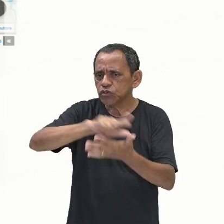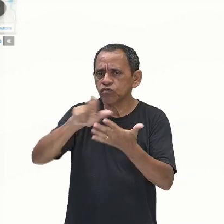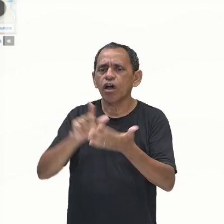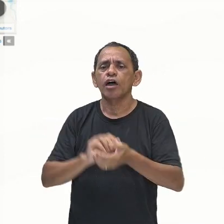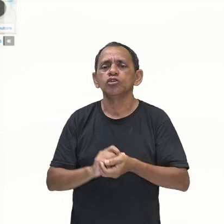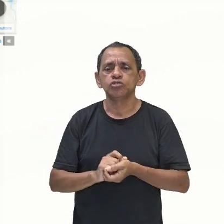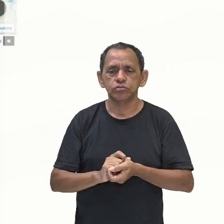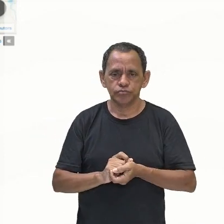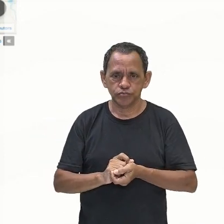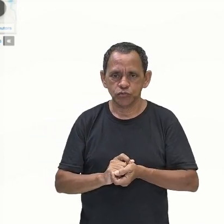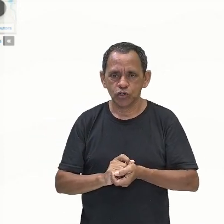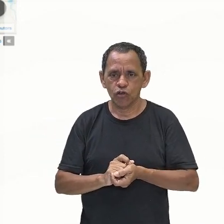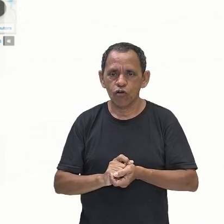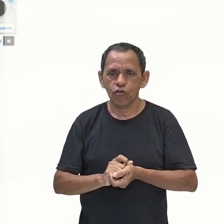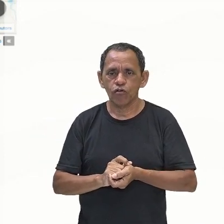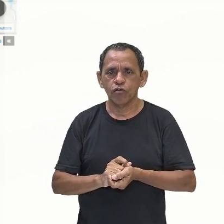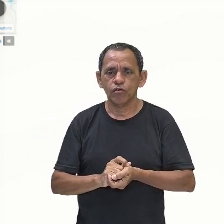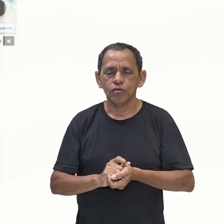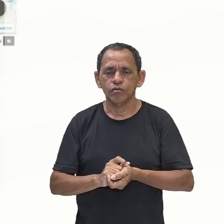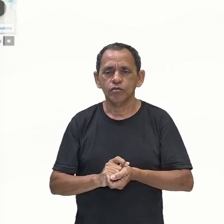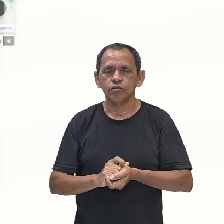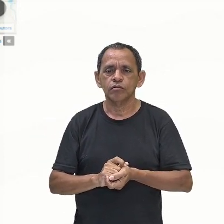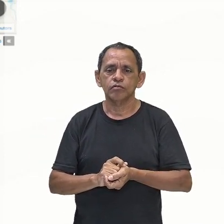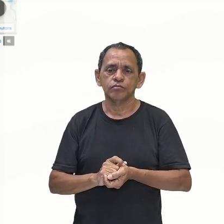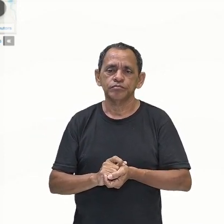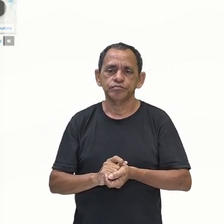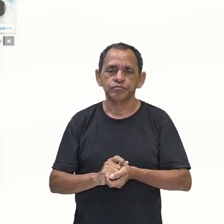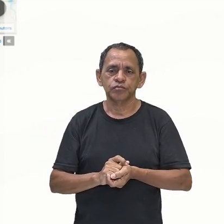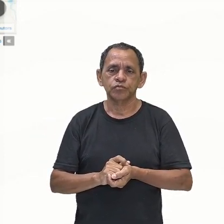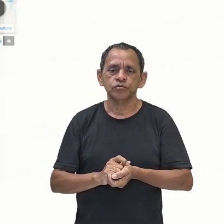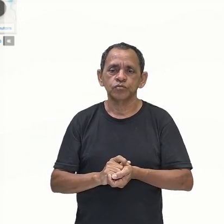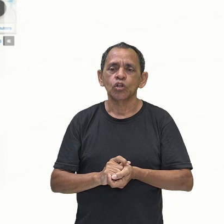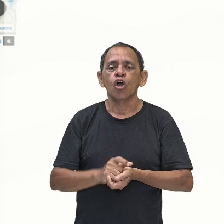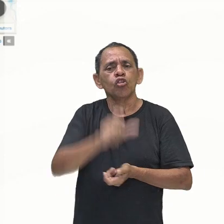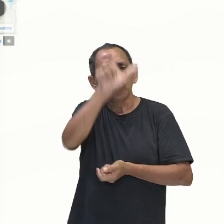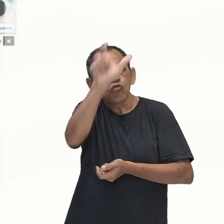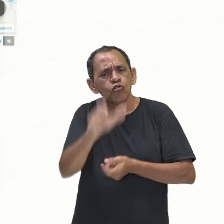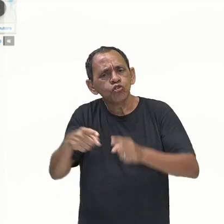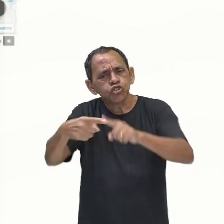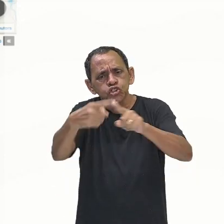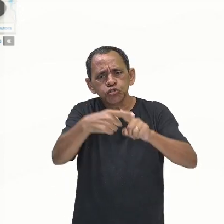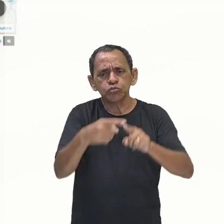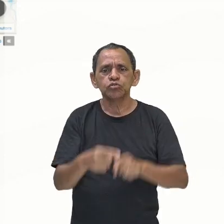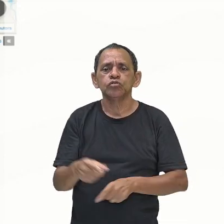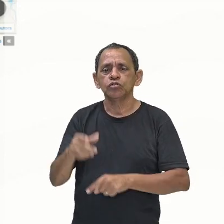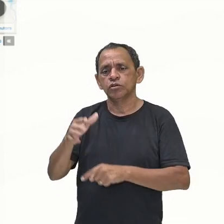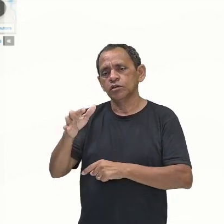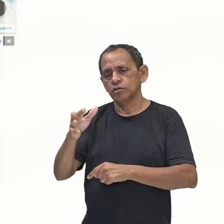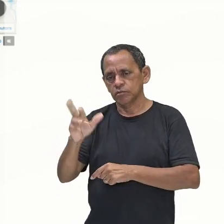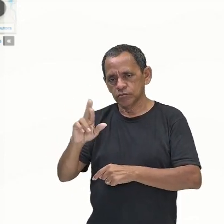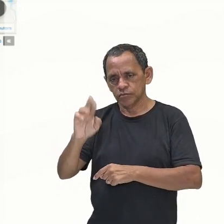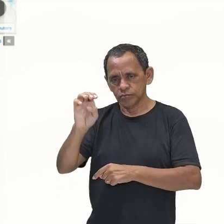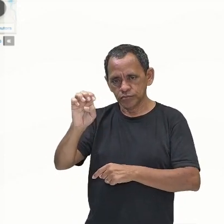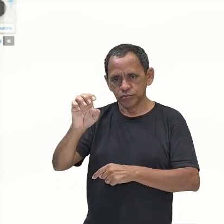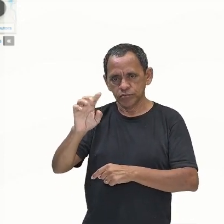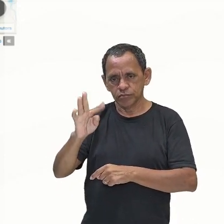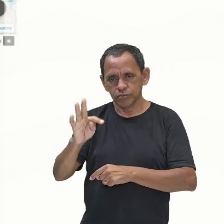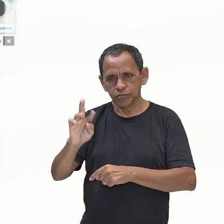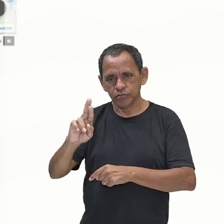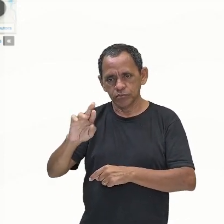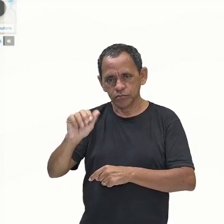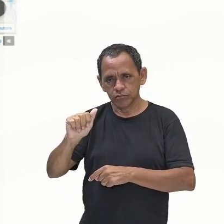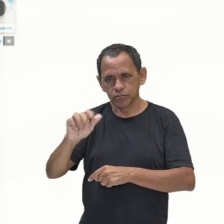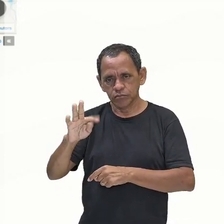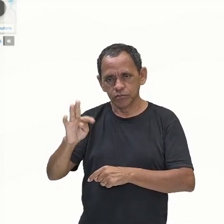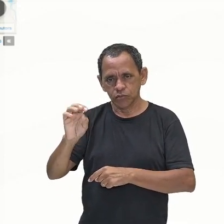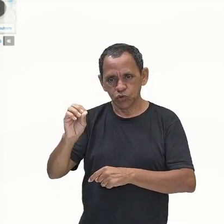funcionam, mais ou menos, os SIGs, o Sistema de Informação Geográfica. Nós temos aqui uma relação mais ou menos de textual aqui,